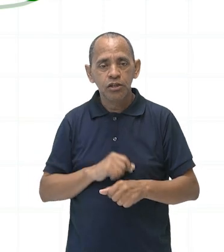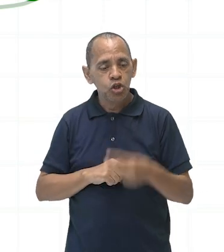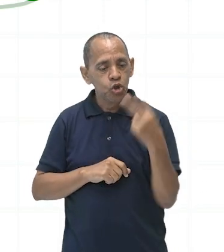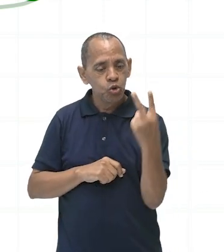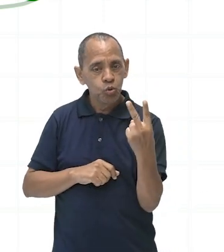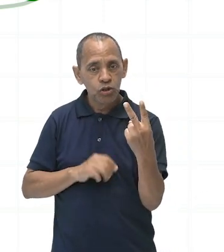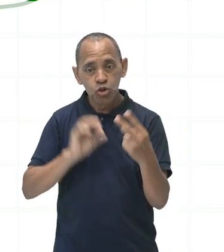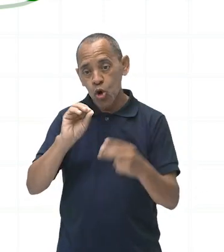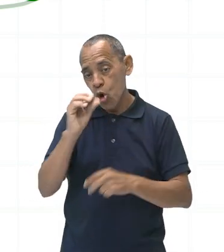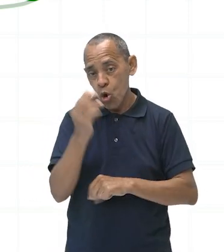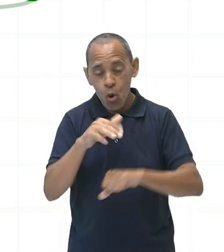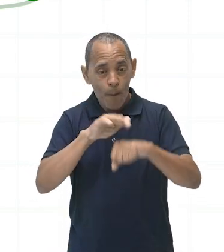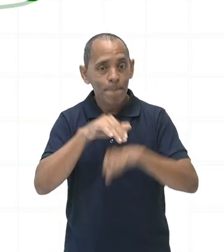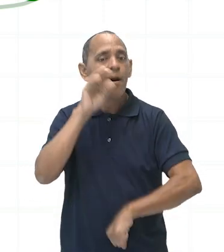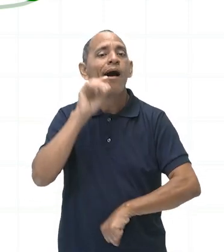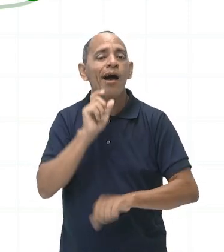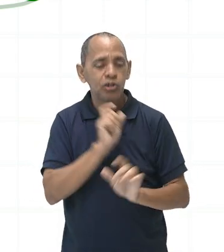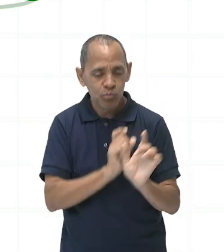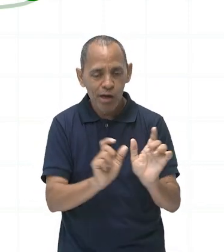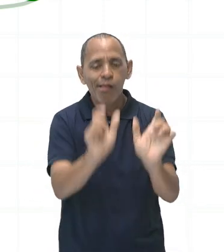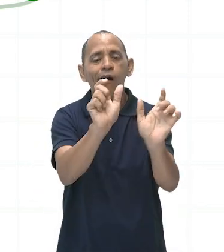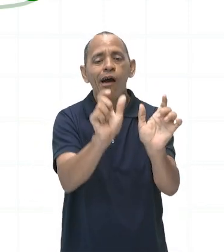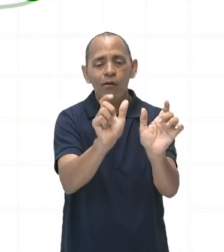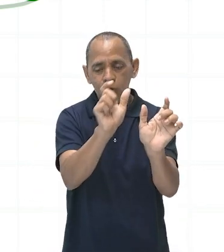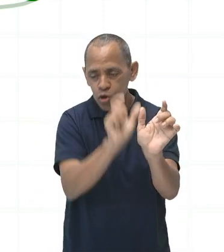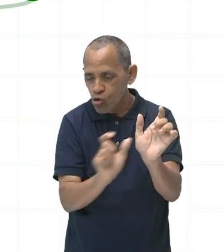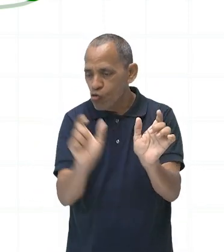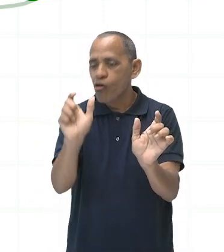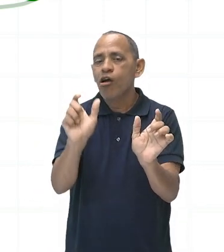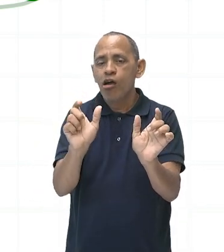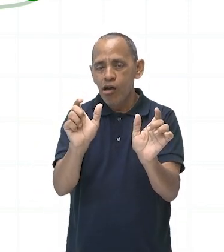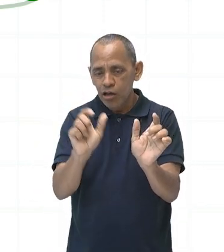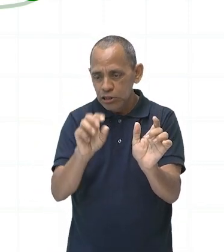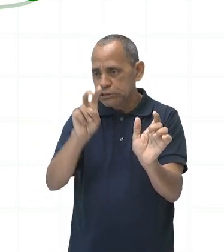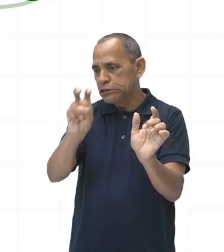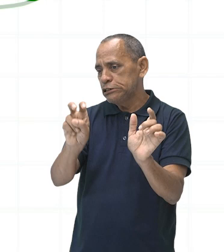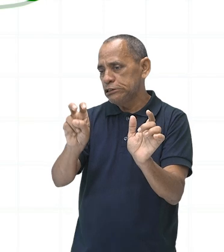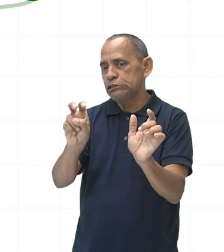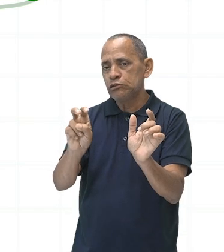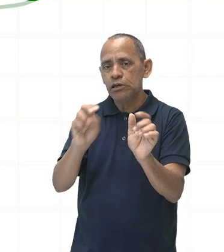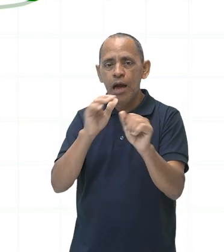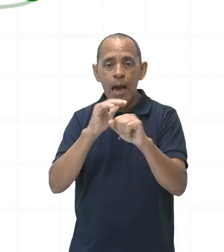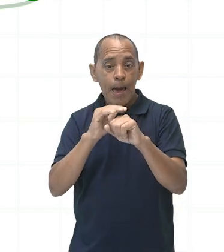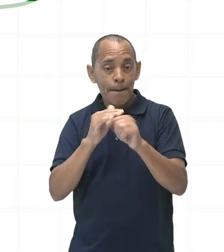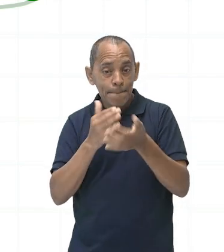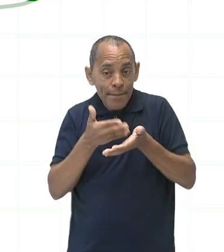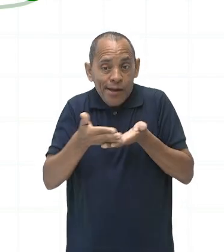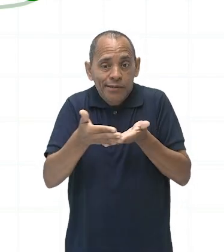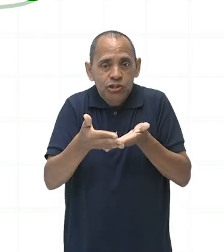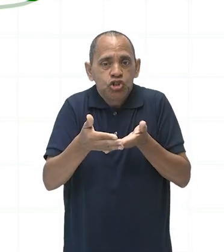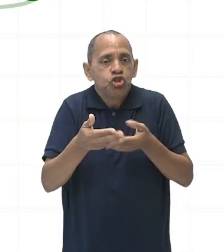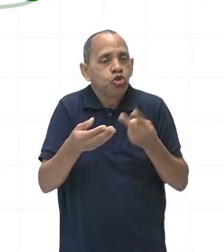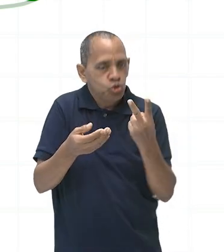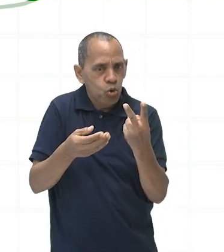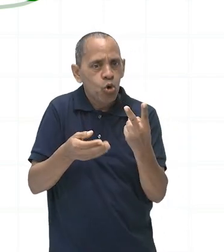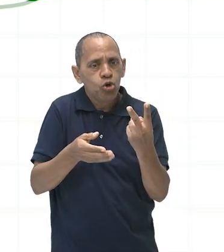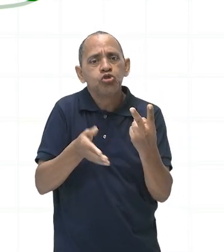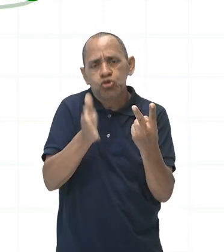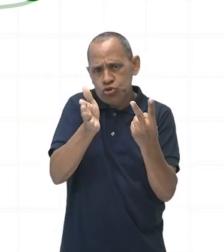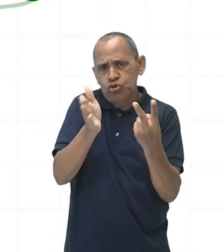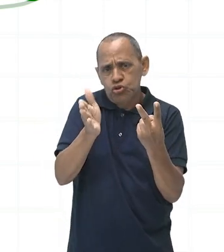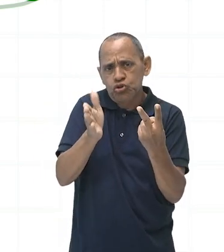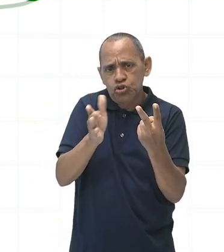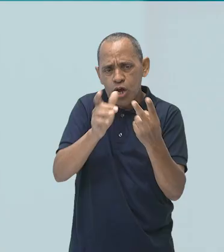palavras formando o núcleo desse sujeito, 3 núcleos, 5 núcleos, a partir de 2, você já tem